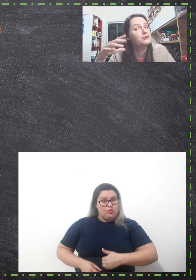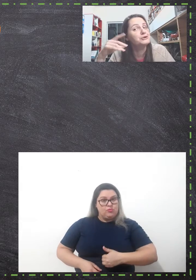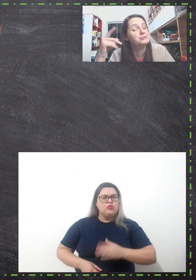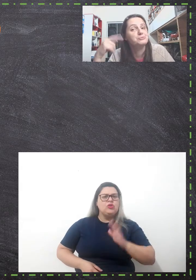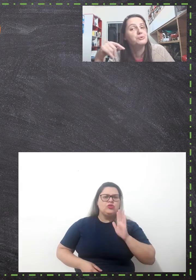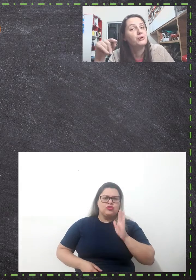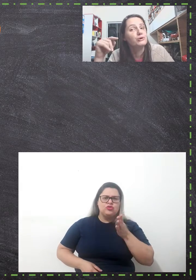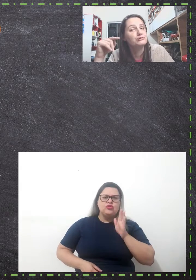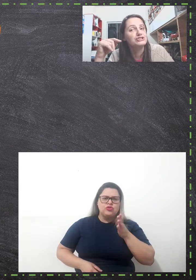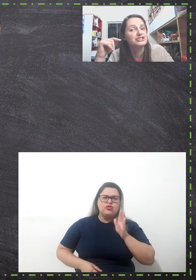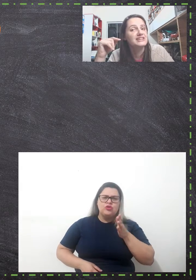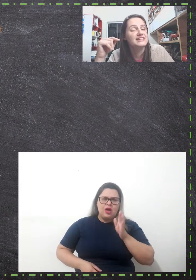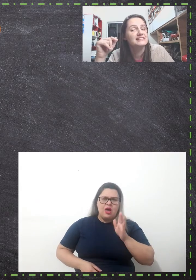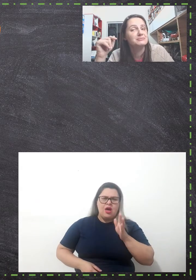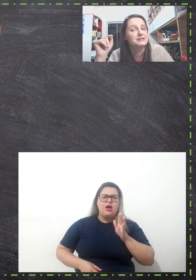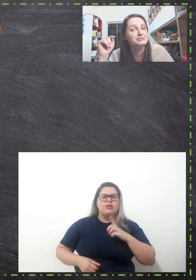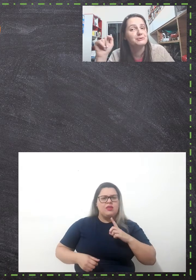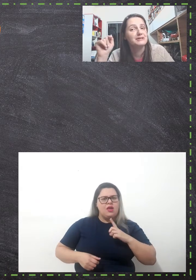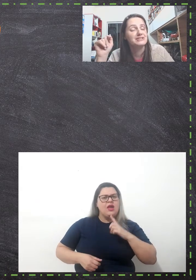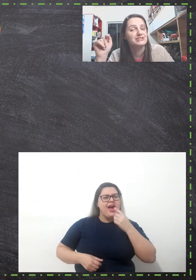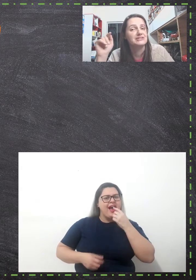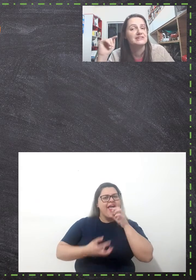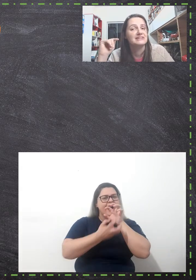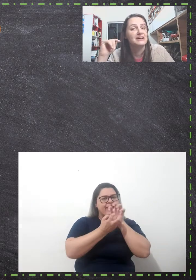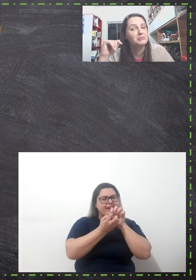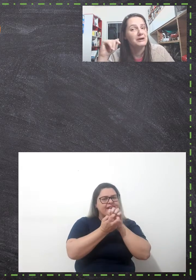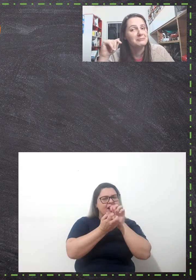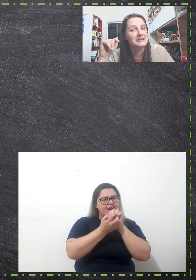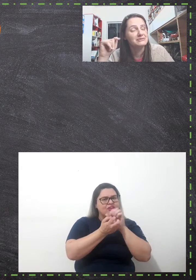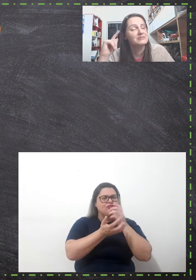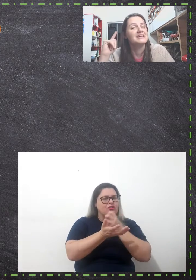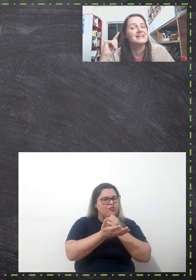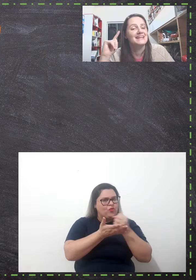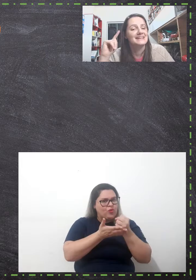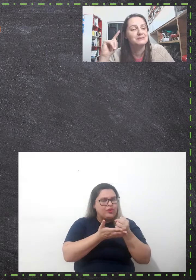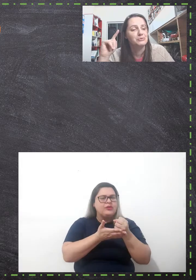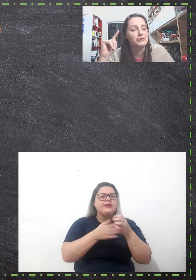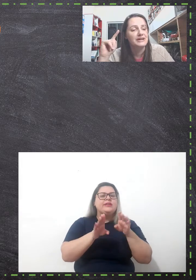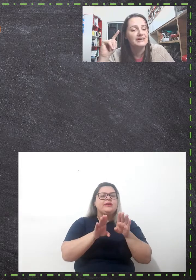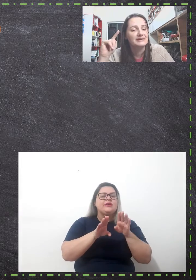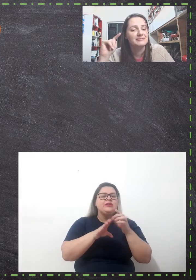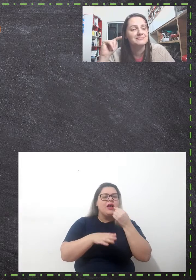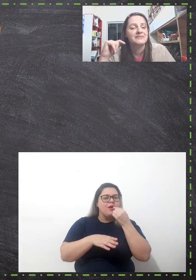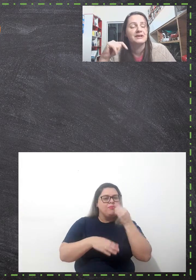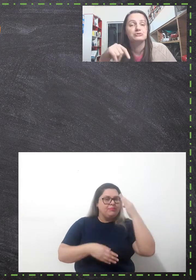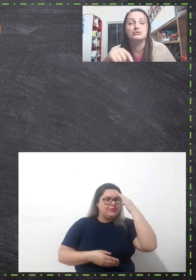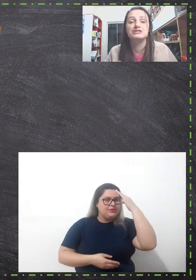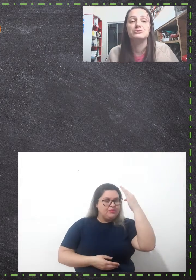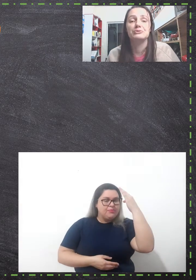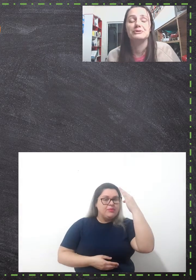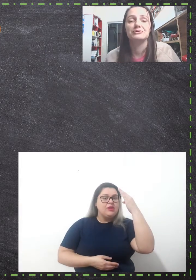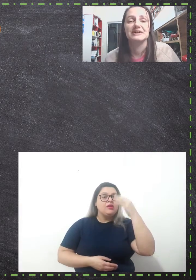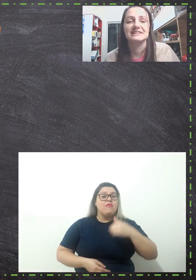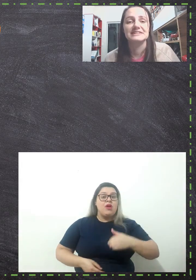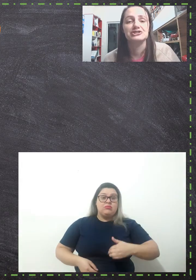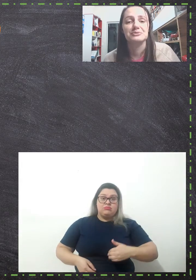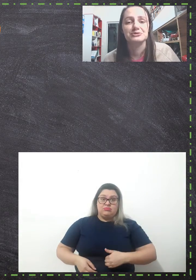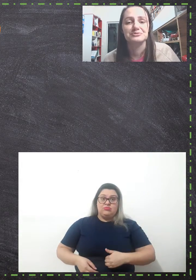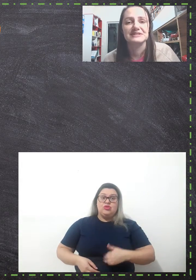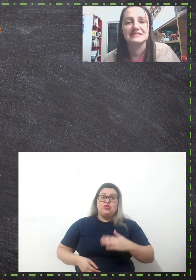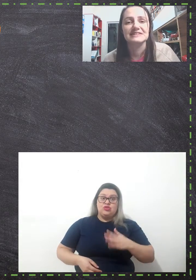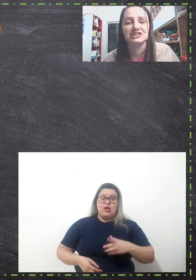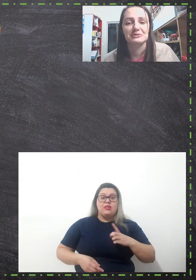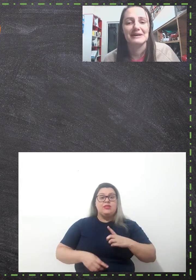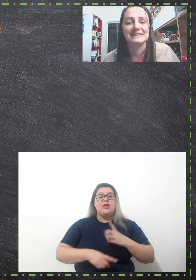já foi um pouco digerida, principalmente, né, o amido lá na boca, no estômago existe